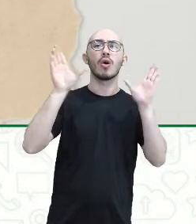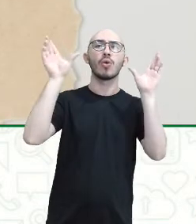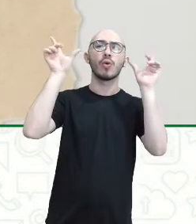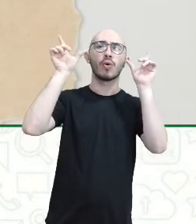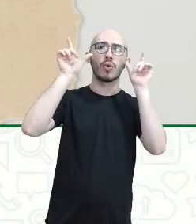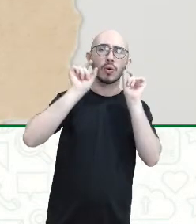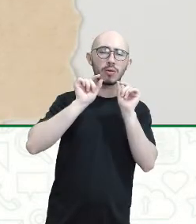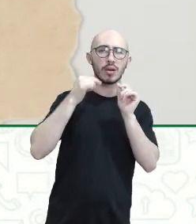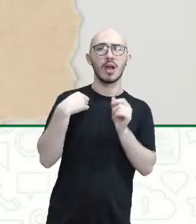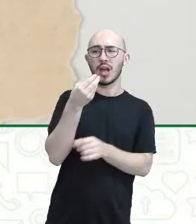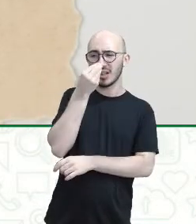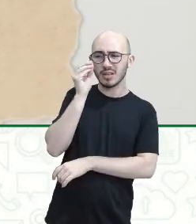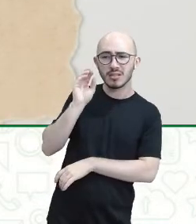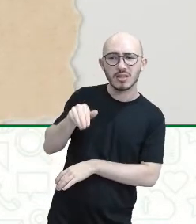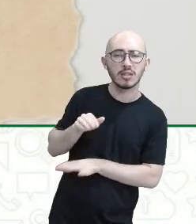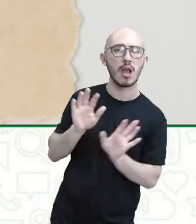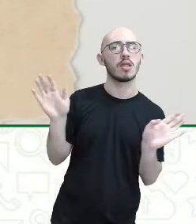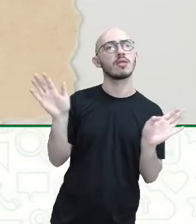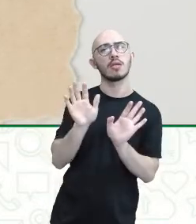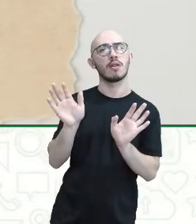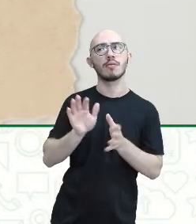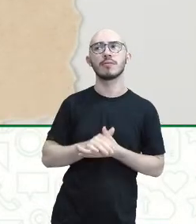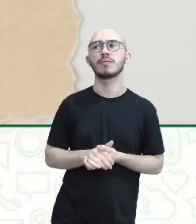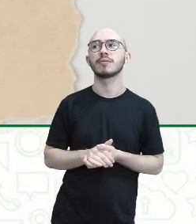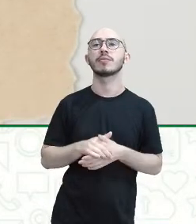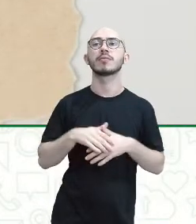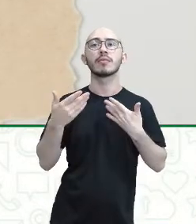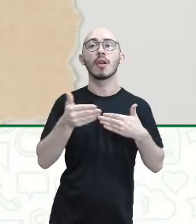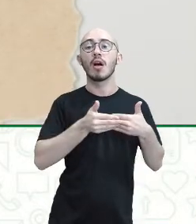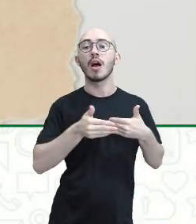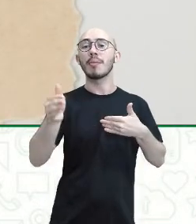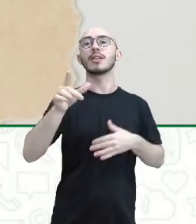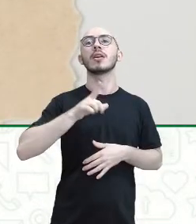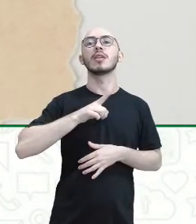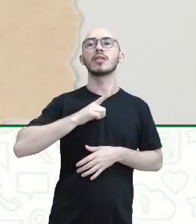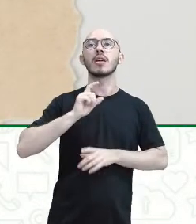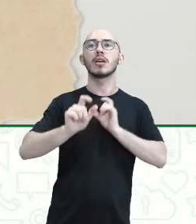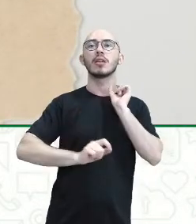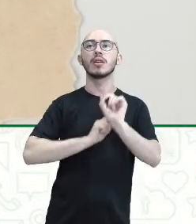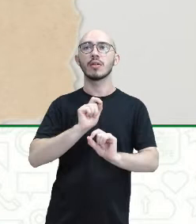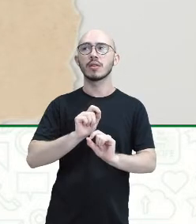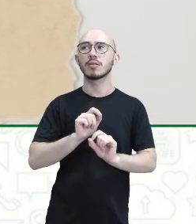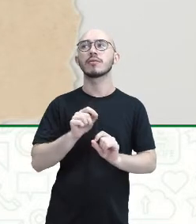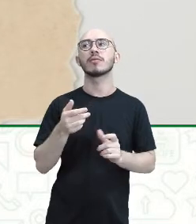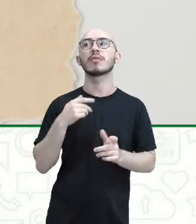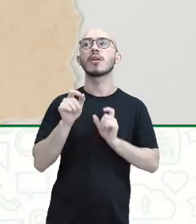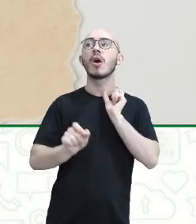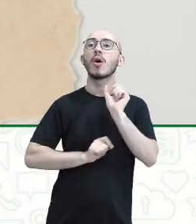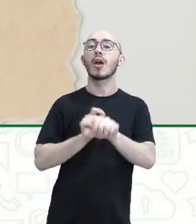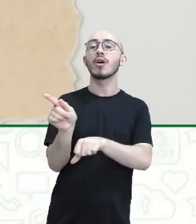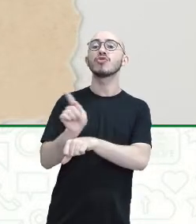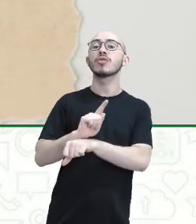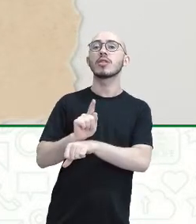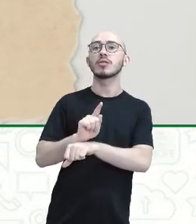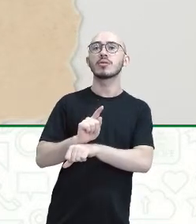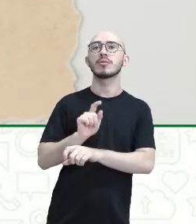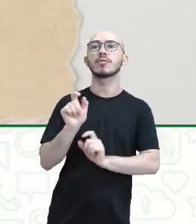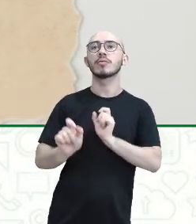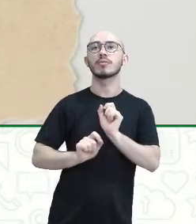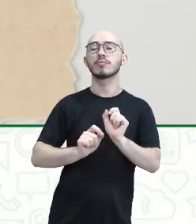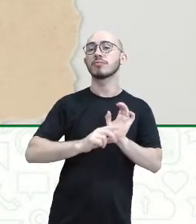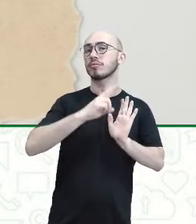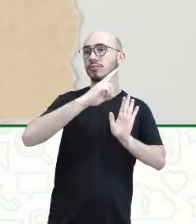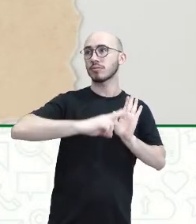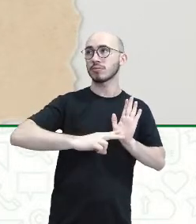não desistir. A partir daqui, você vai ter um gerenciamento diferenciado aqui agora. Don't worry about